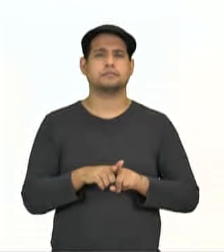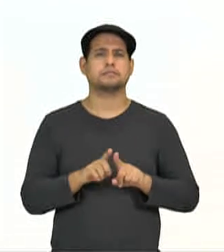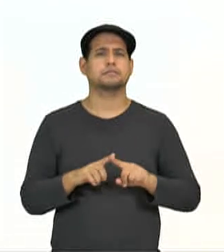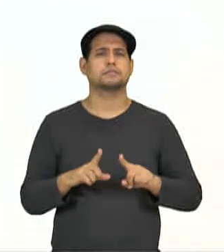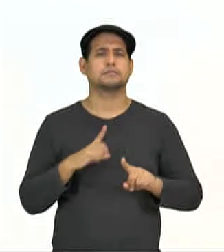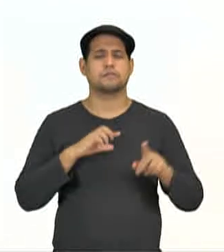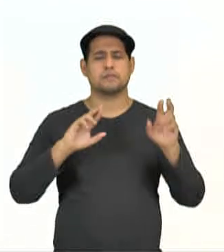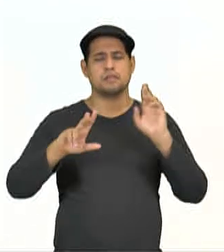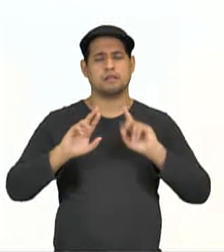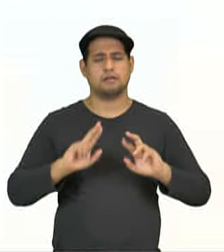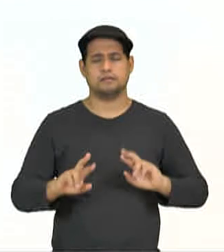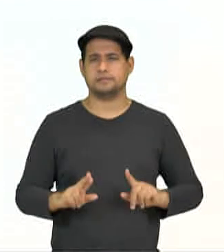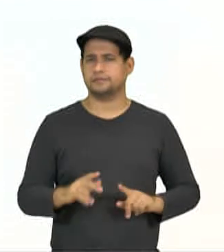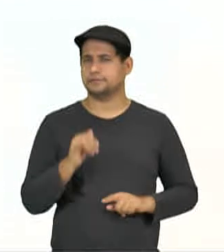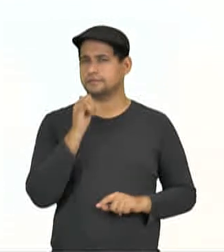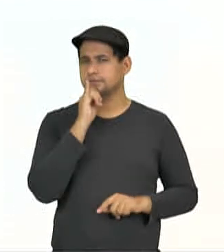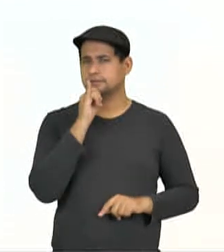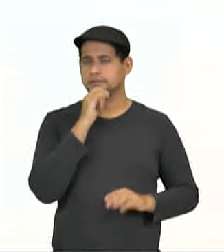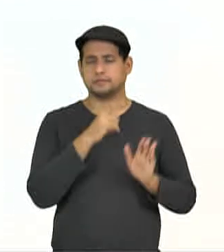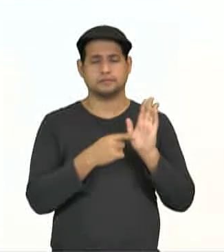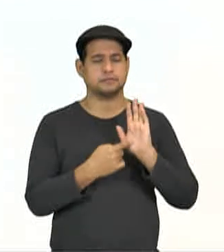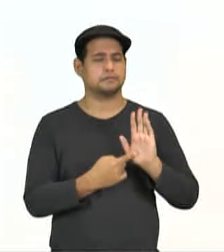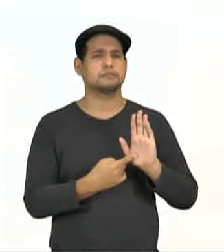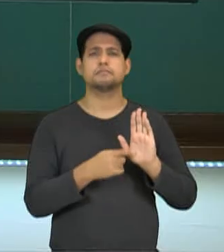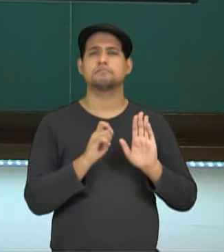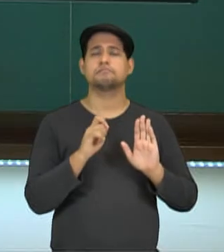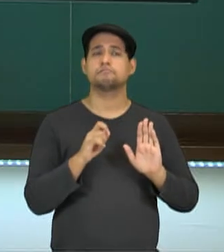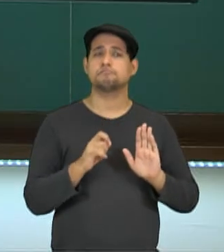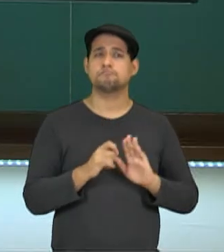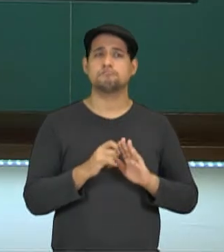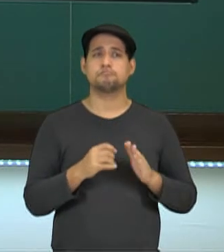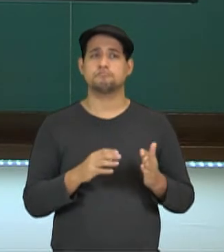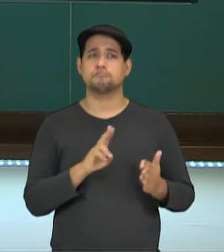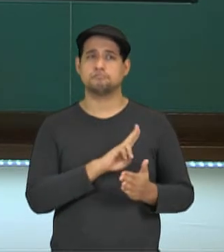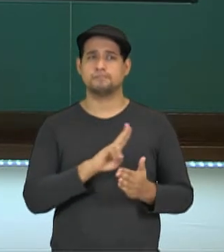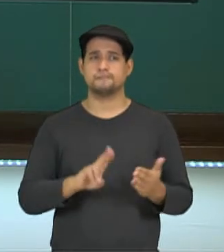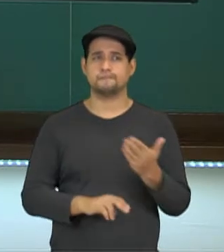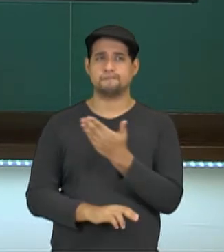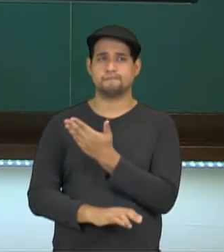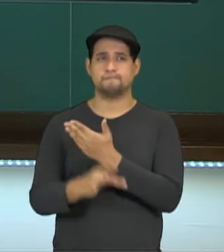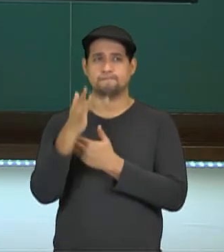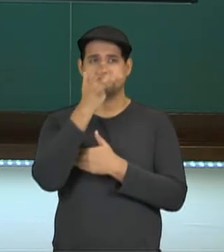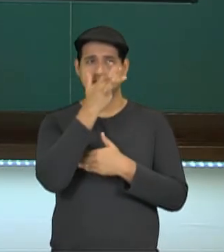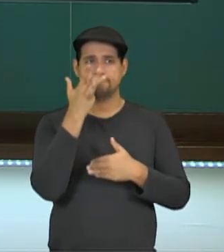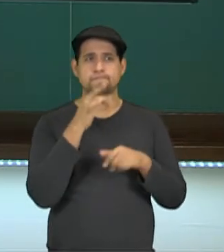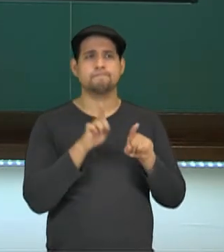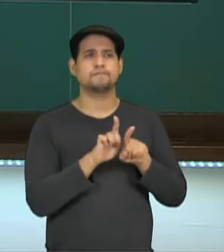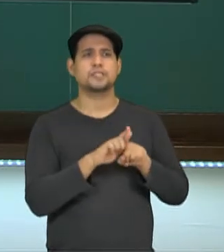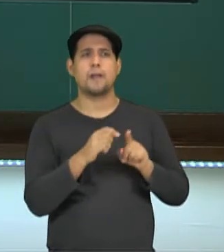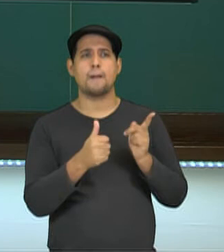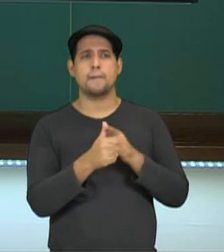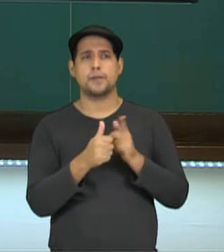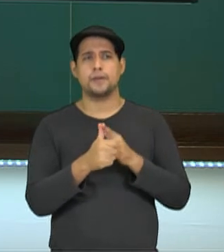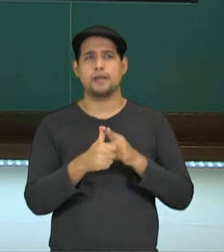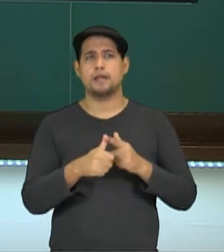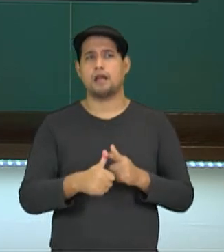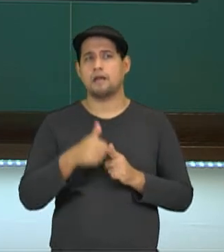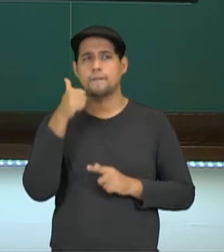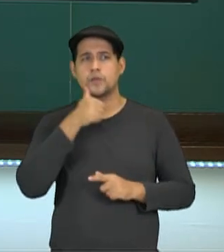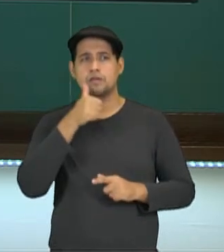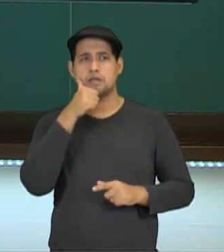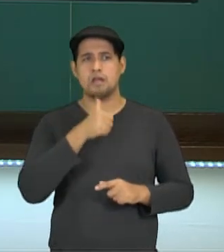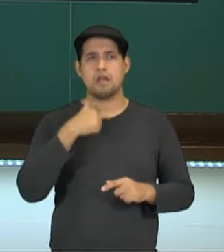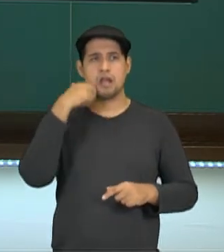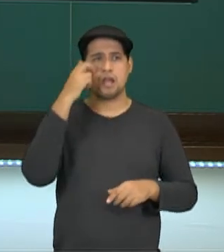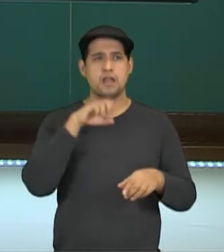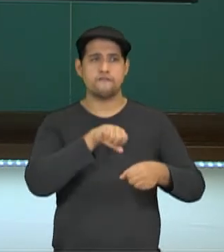Temos vários exemplos. Eu trago para vocês a Enedina Marques. A Enedina Marques é a primeira mulher negra formada em